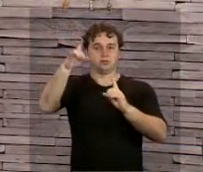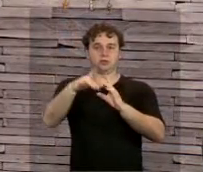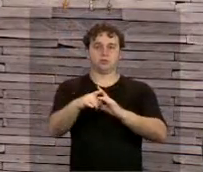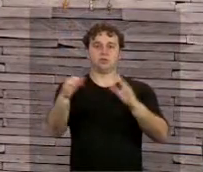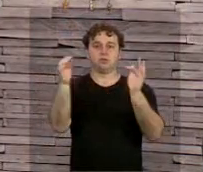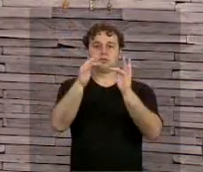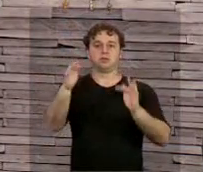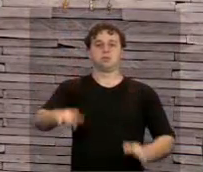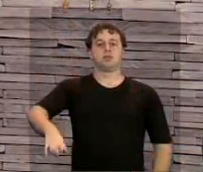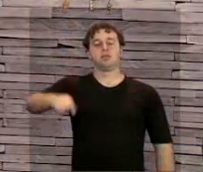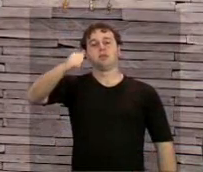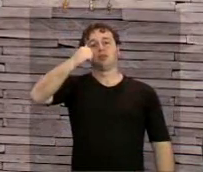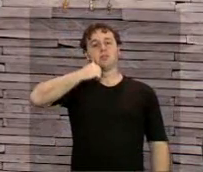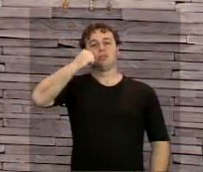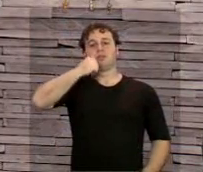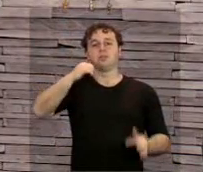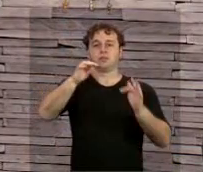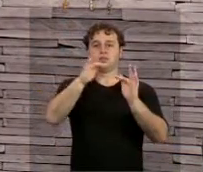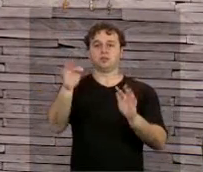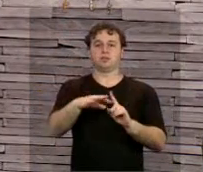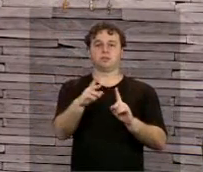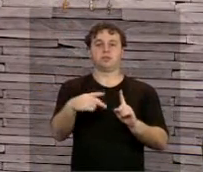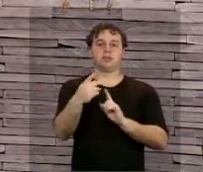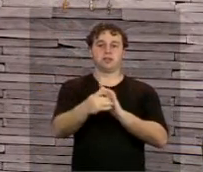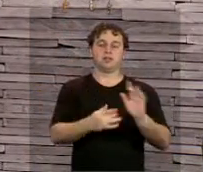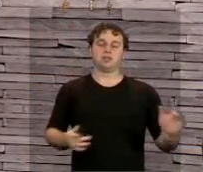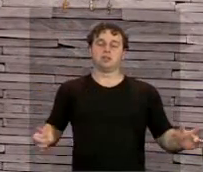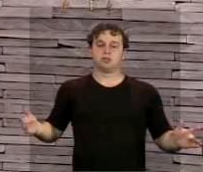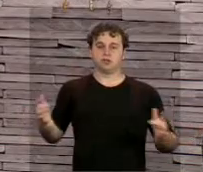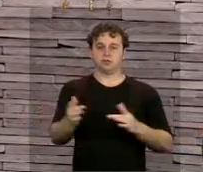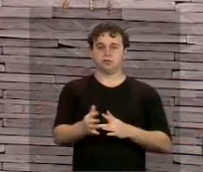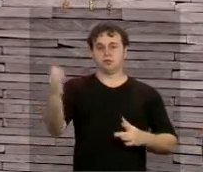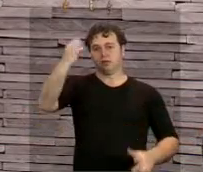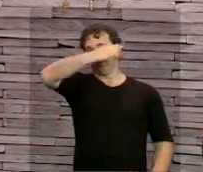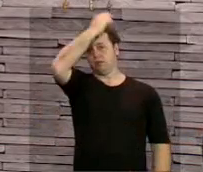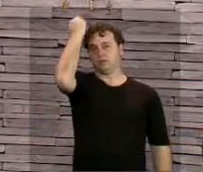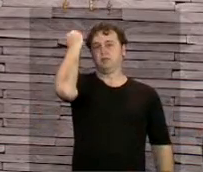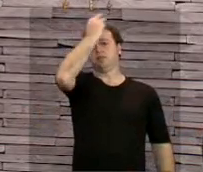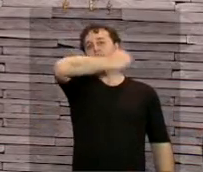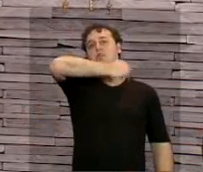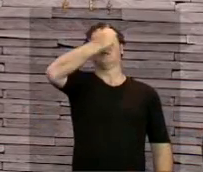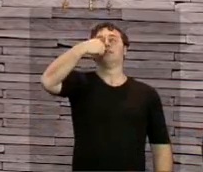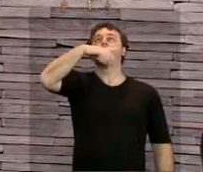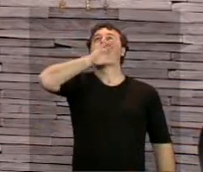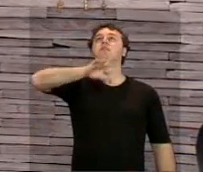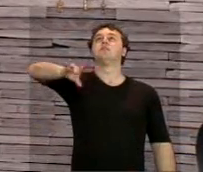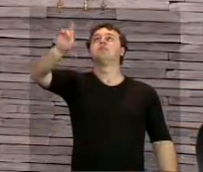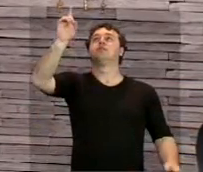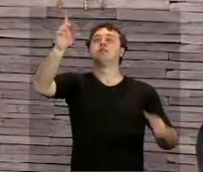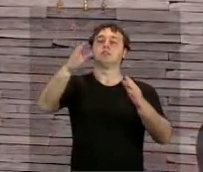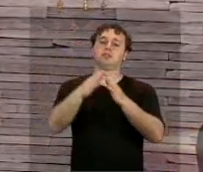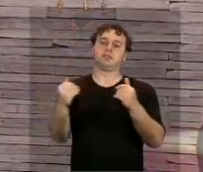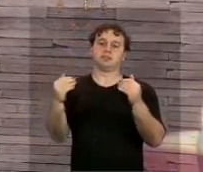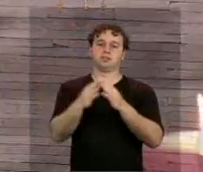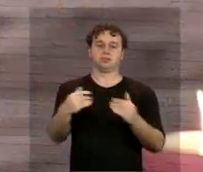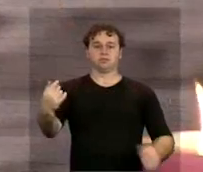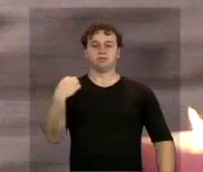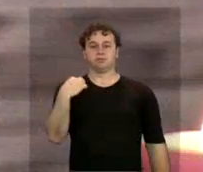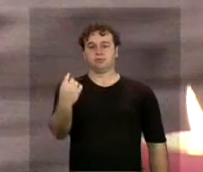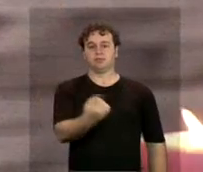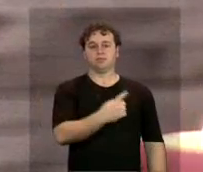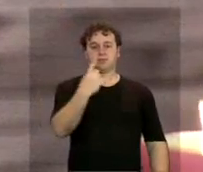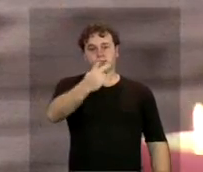graça, o Senhor é convosco. Bendita sois vós entre as mulheres, e bendito é o fruto do vosso ventre, Jesus.